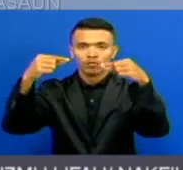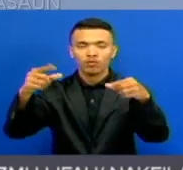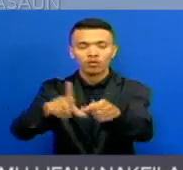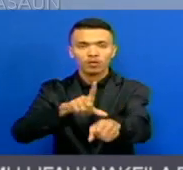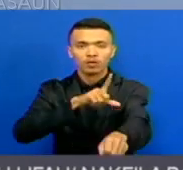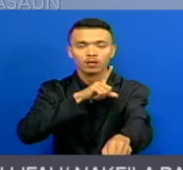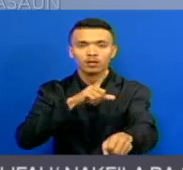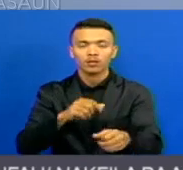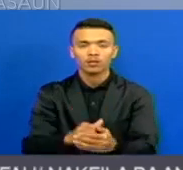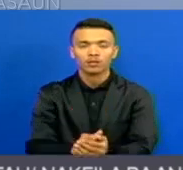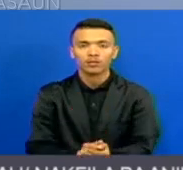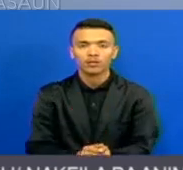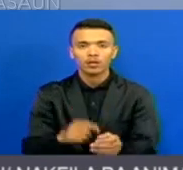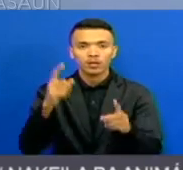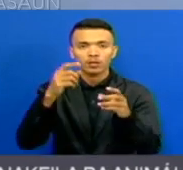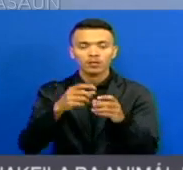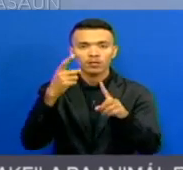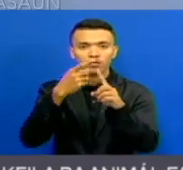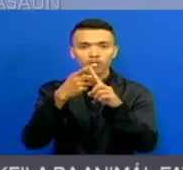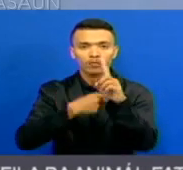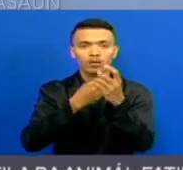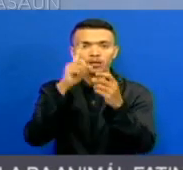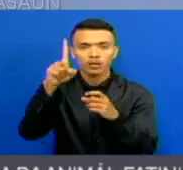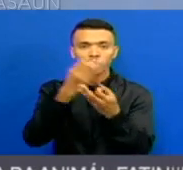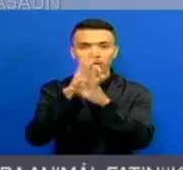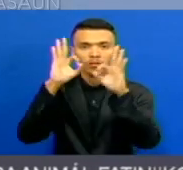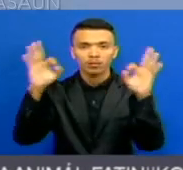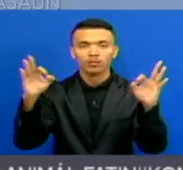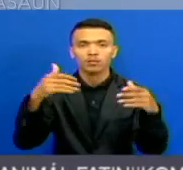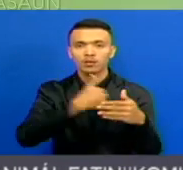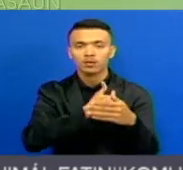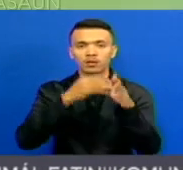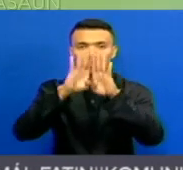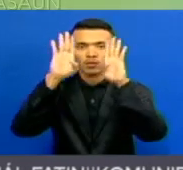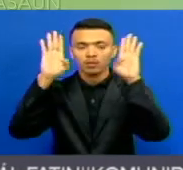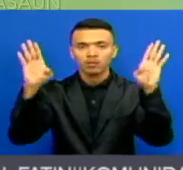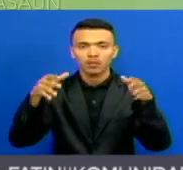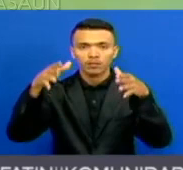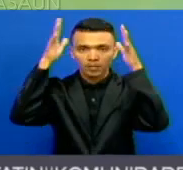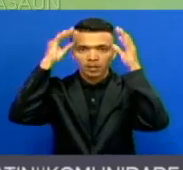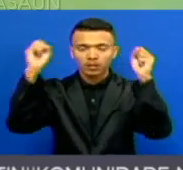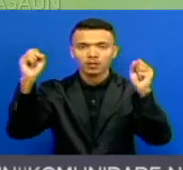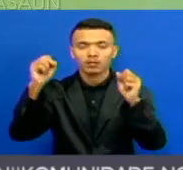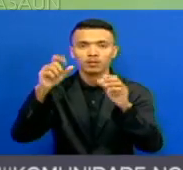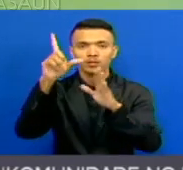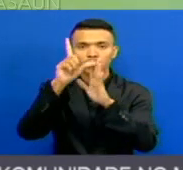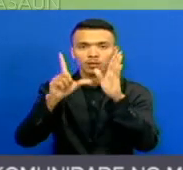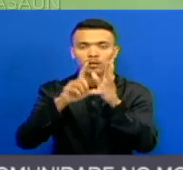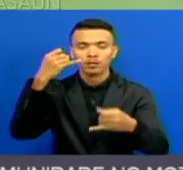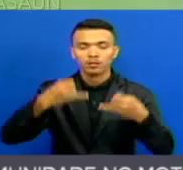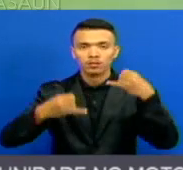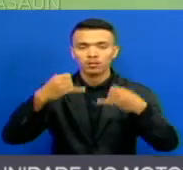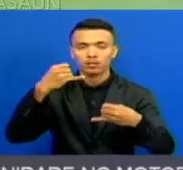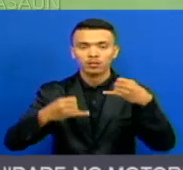cleurtiona, prese pe liute fulăină, mă, promulga. Mi-e de tot să ne viola teana. Presidente Comissão Lei no Justiça, deputado